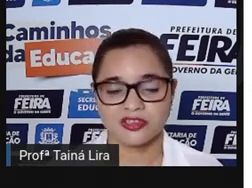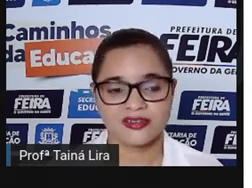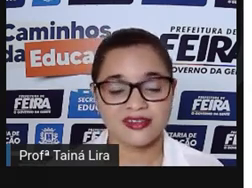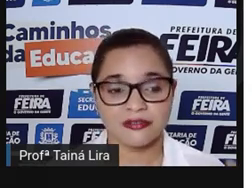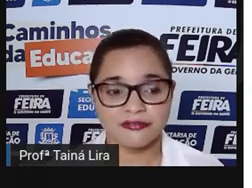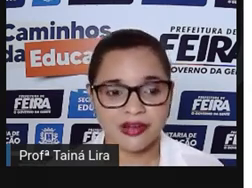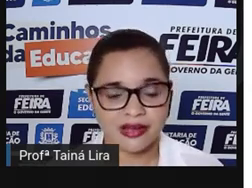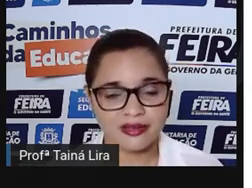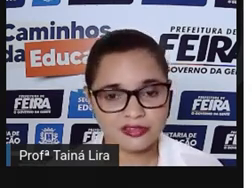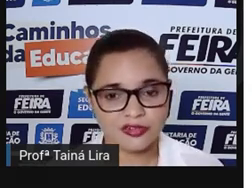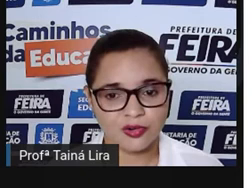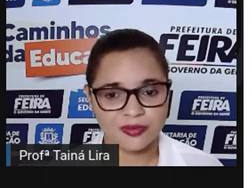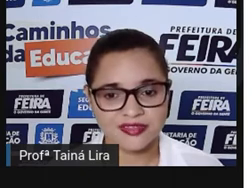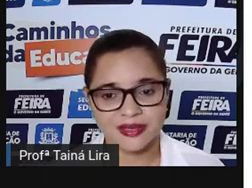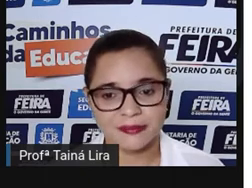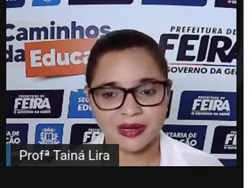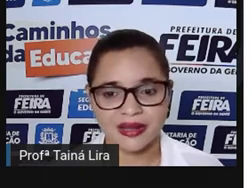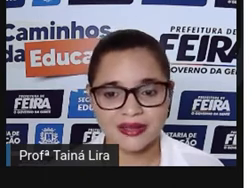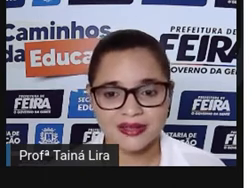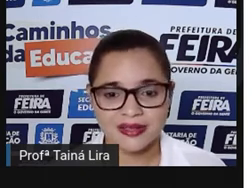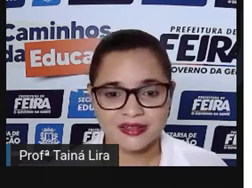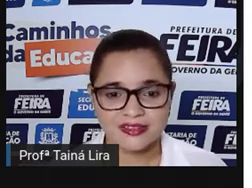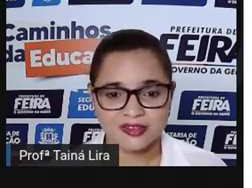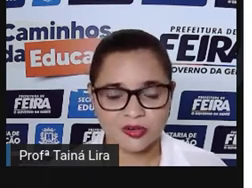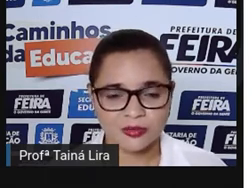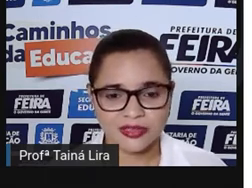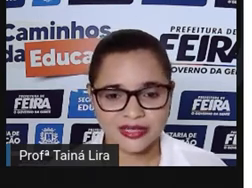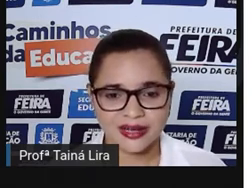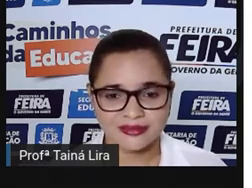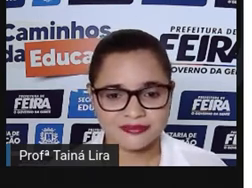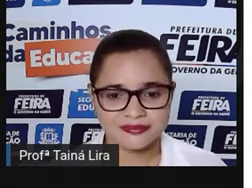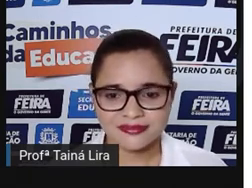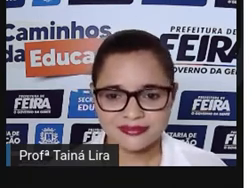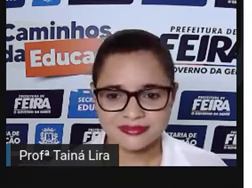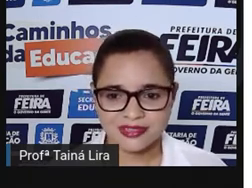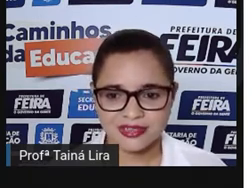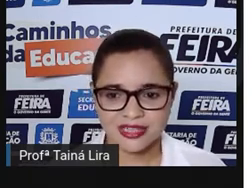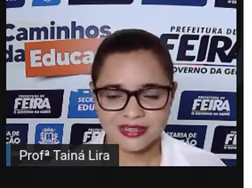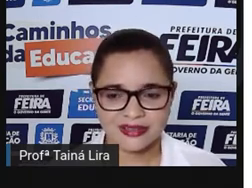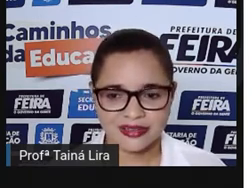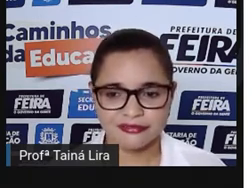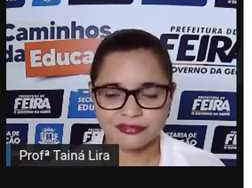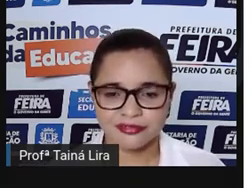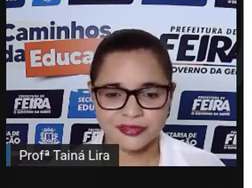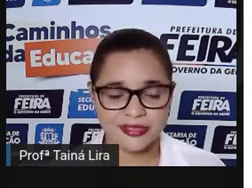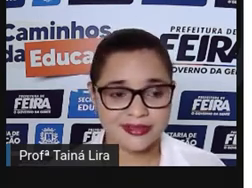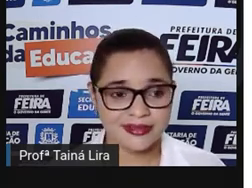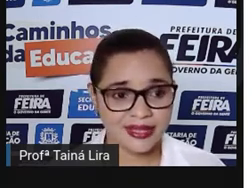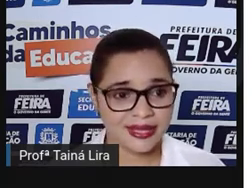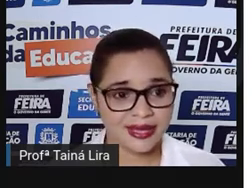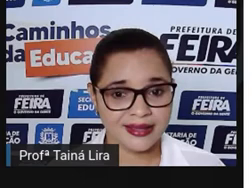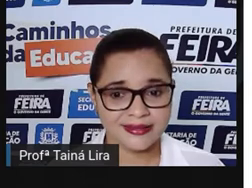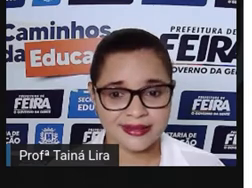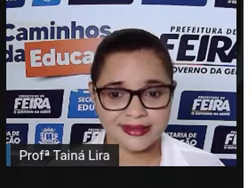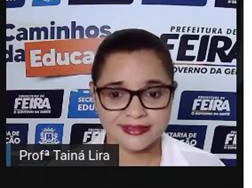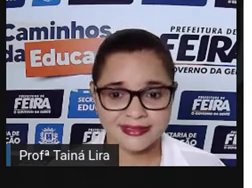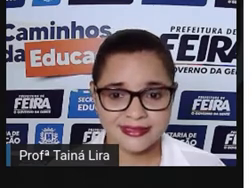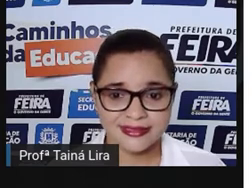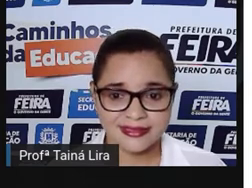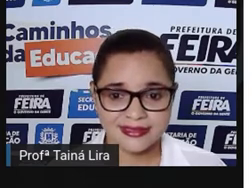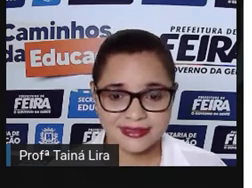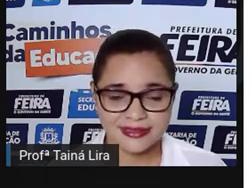pode utilizar várias formas, né, para se comunicar. Olha lá, telefone,